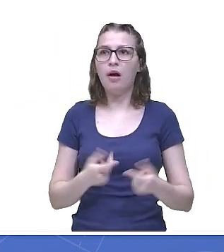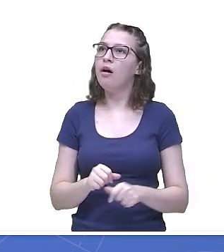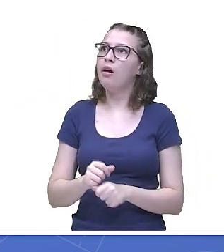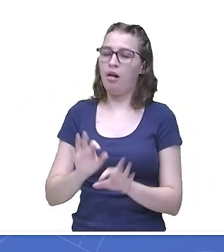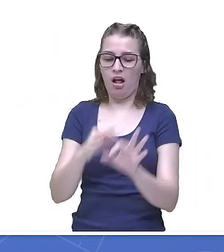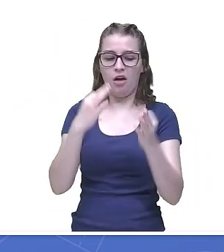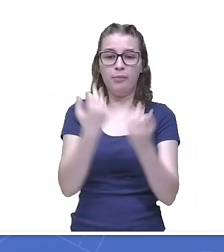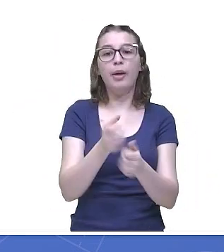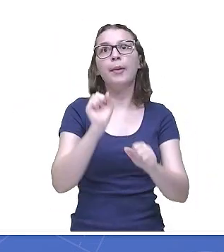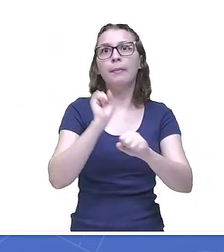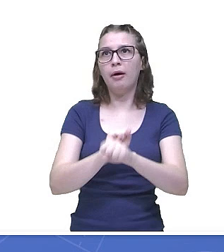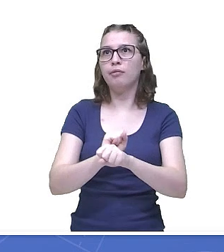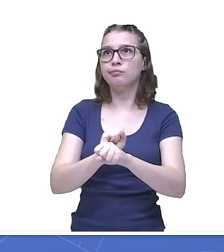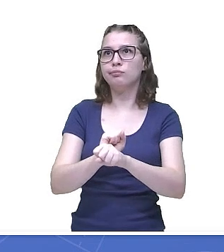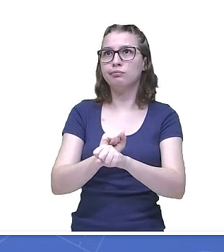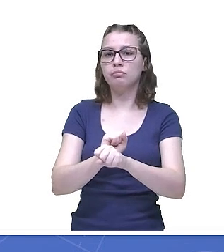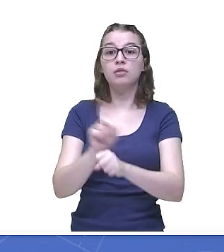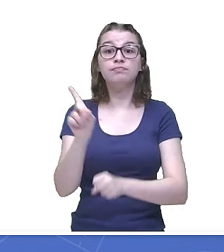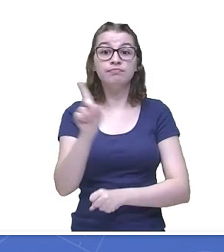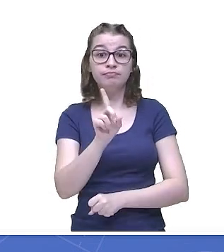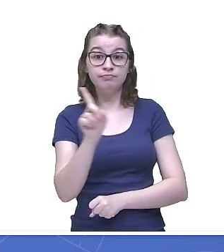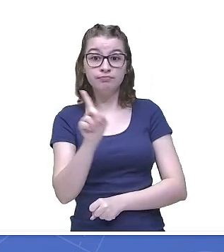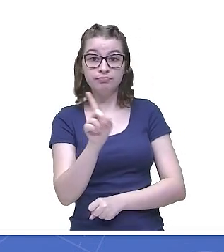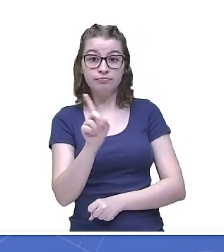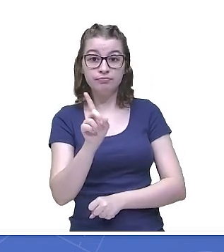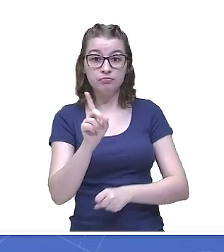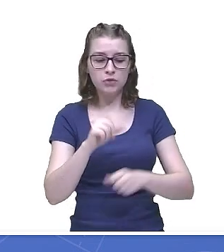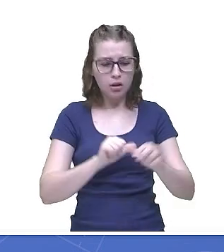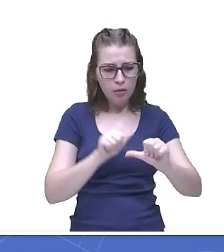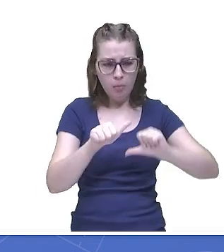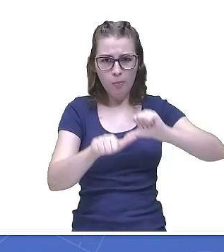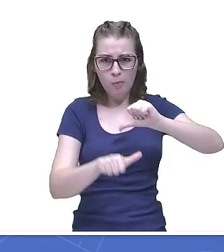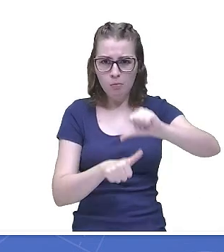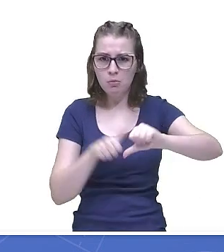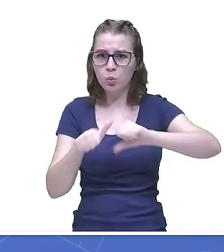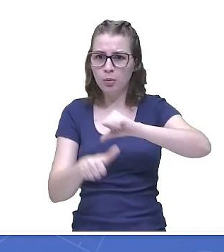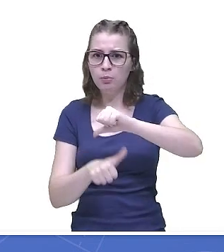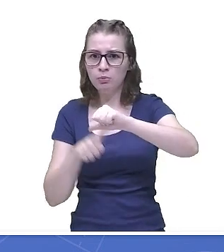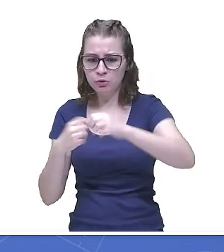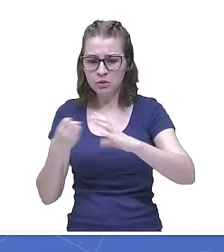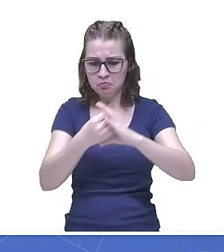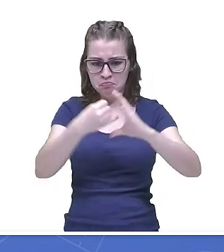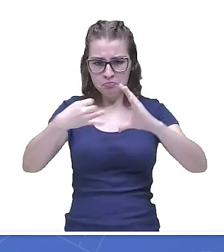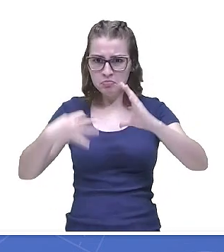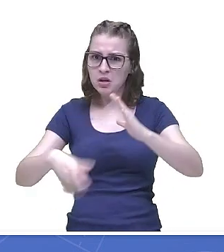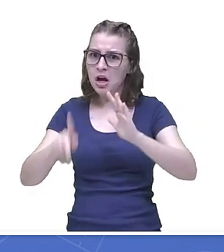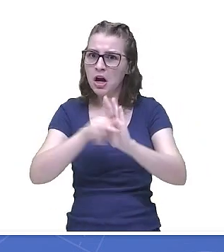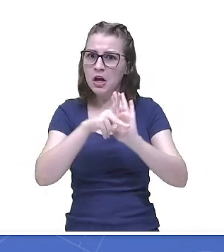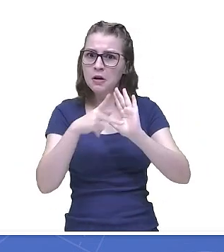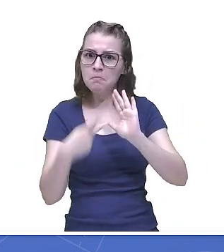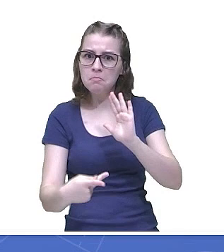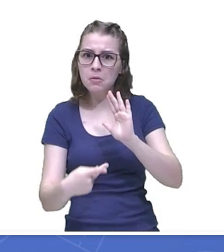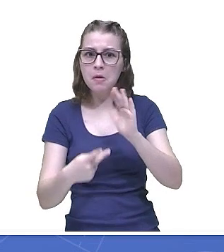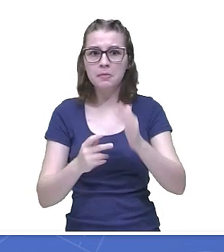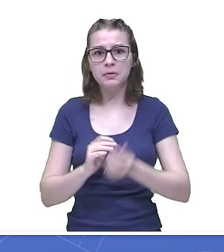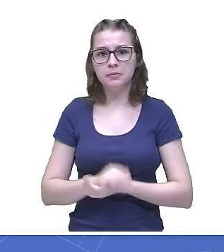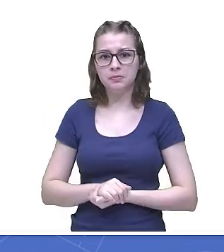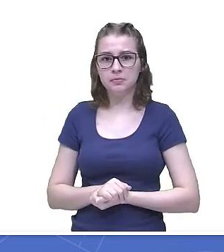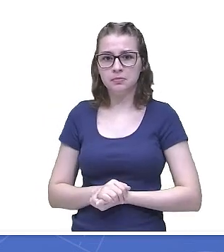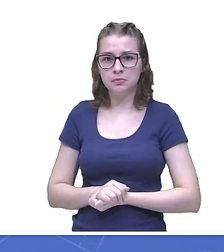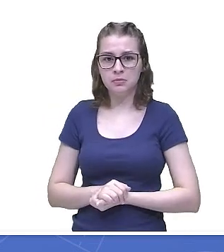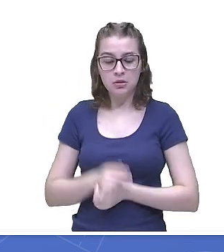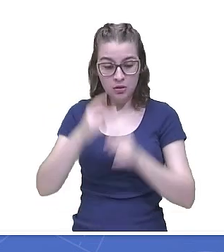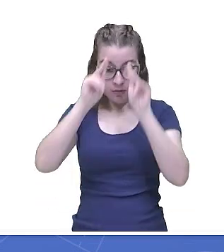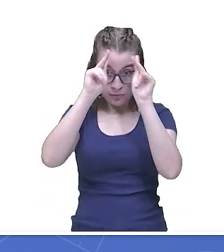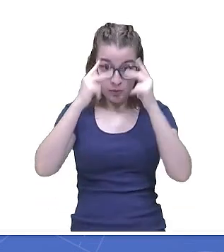ela não é estática. Ela possui características específicas, ela muda. Por ser humana, por